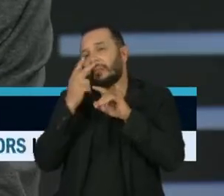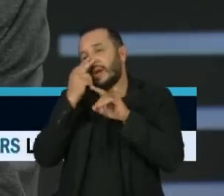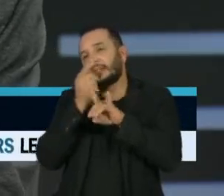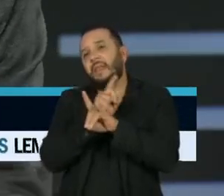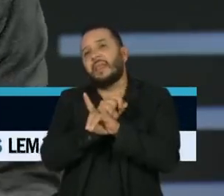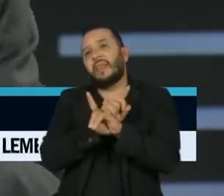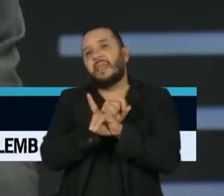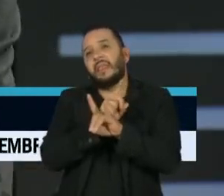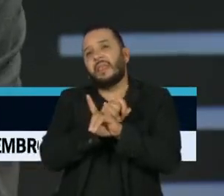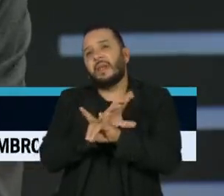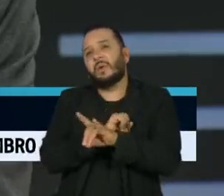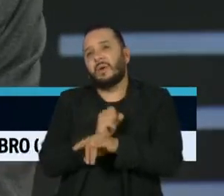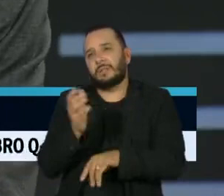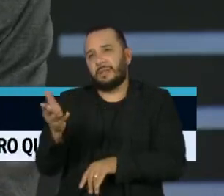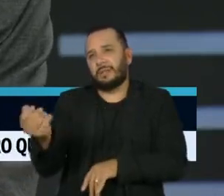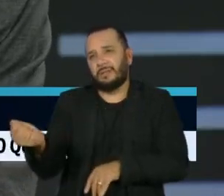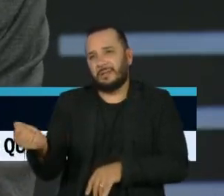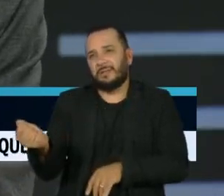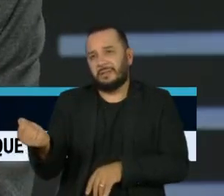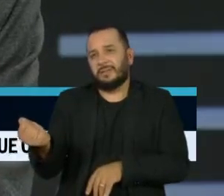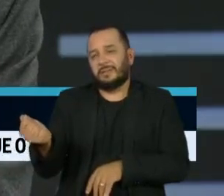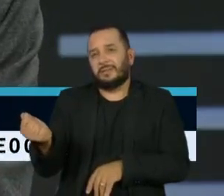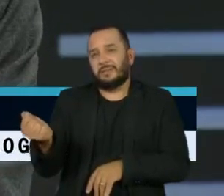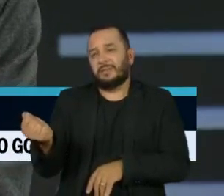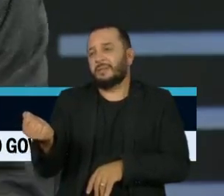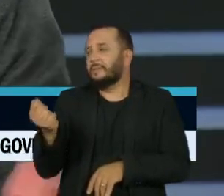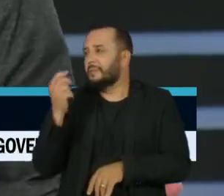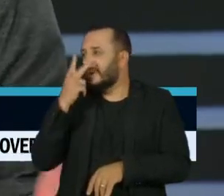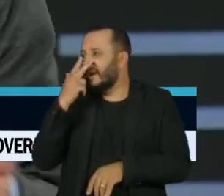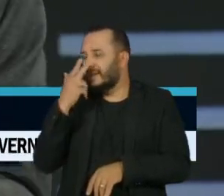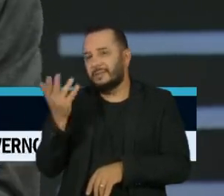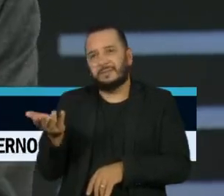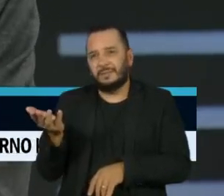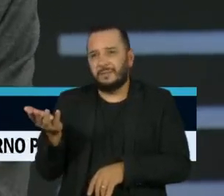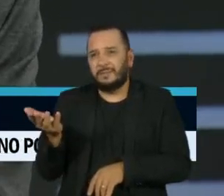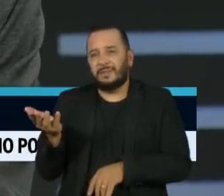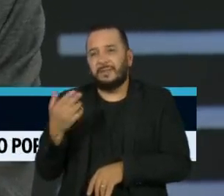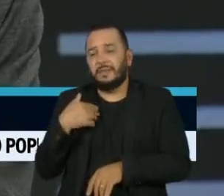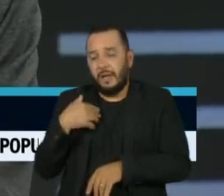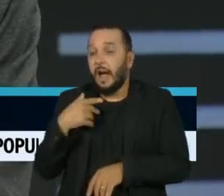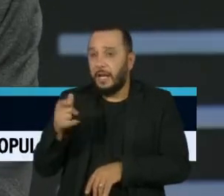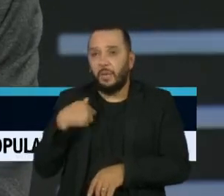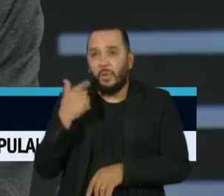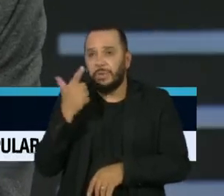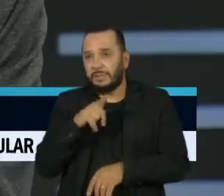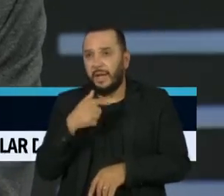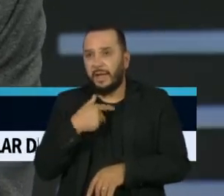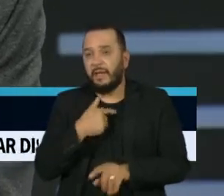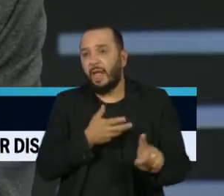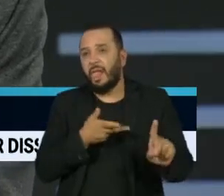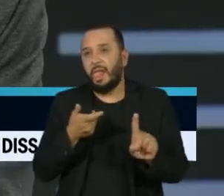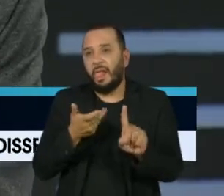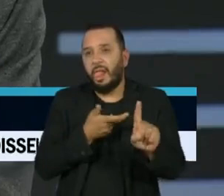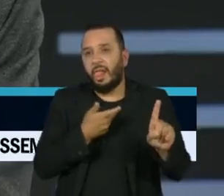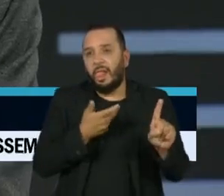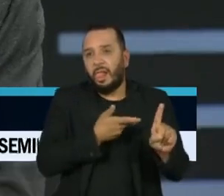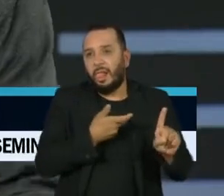esse tipo de coisa e vai atrás de uma maneira meio acrítica. E aí consegue manter ali um mínimo